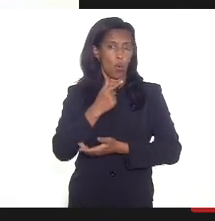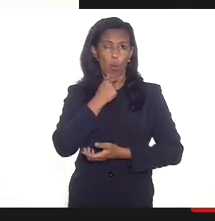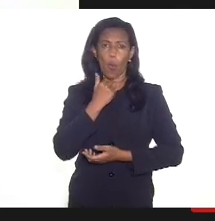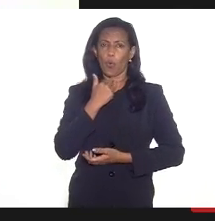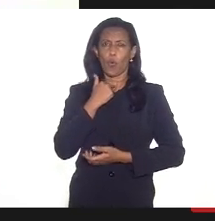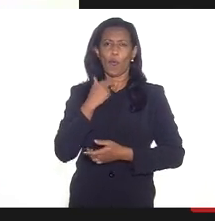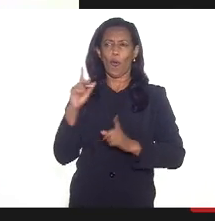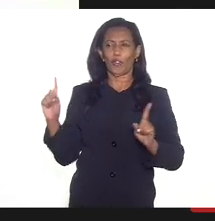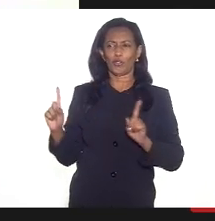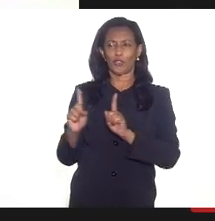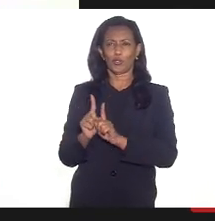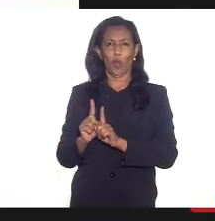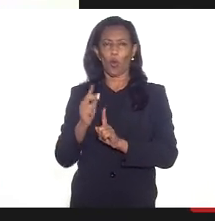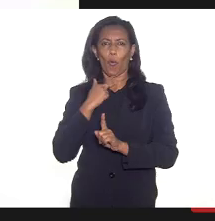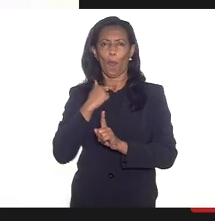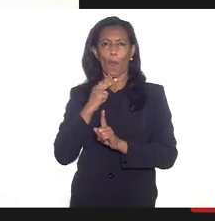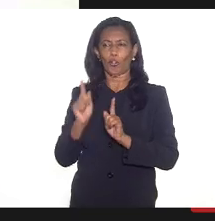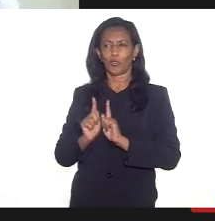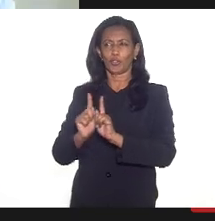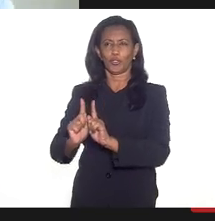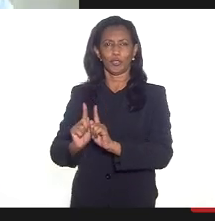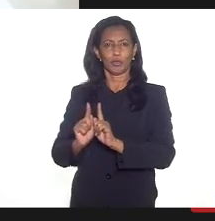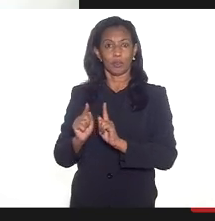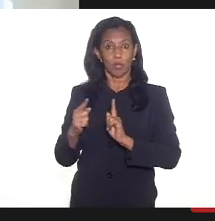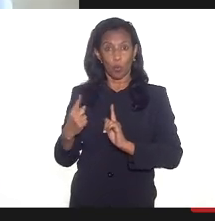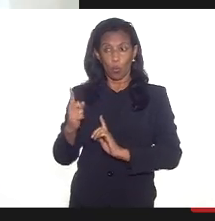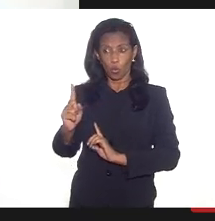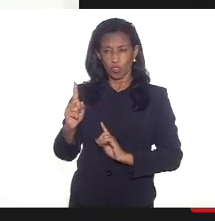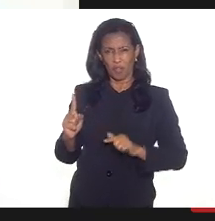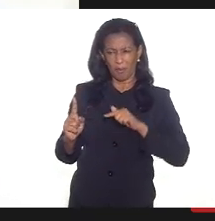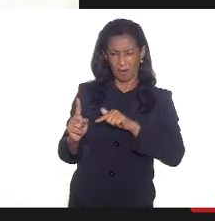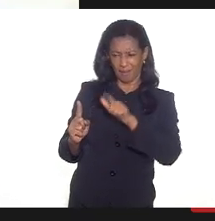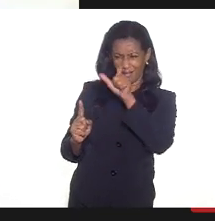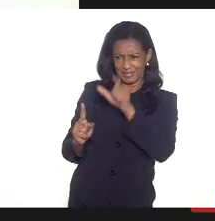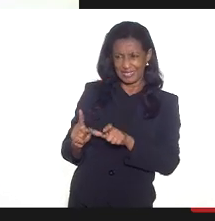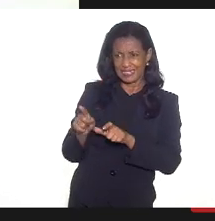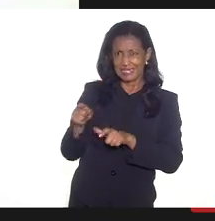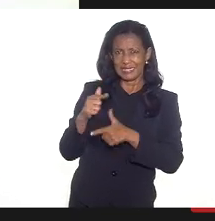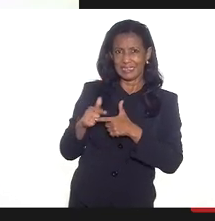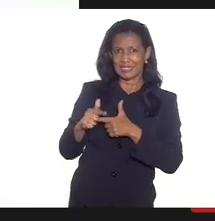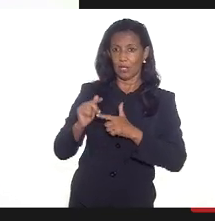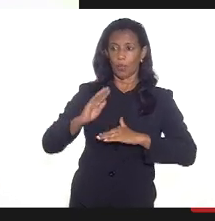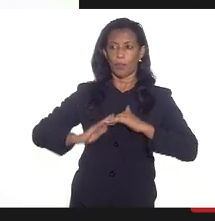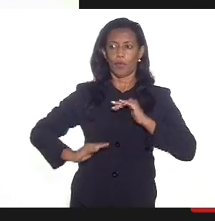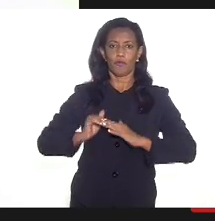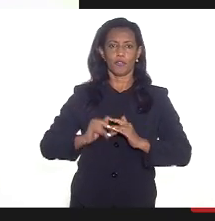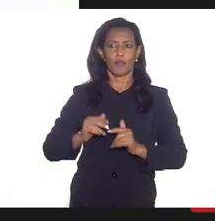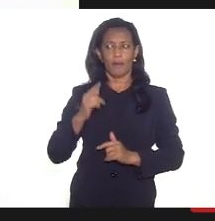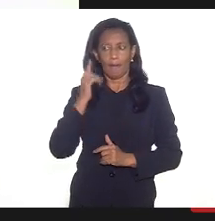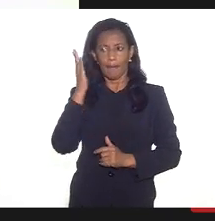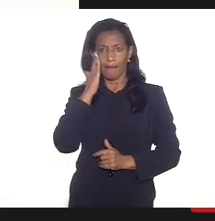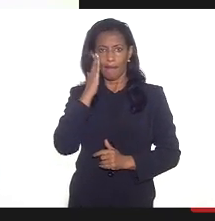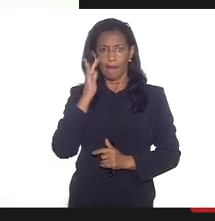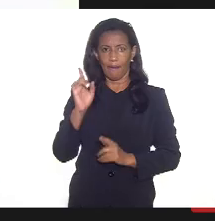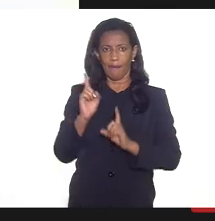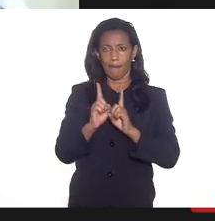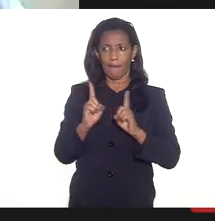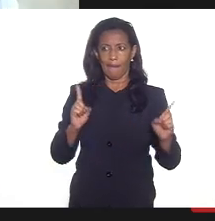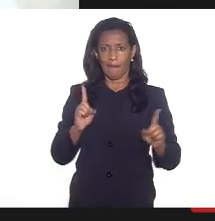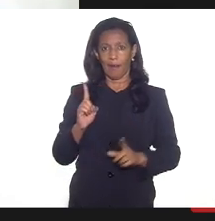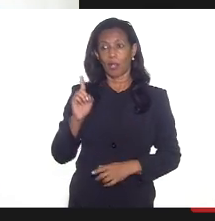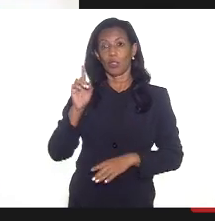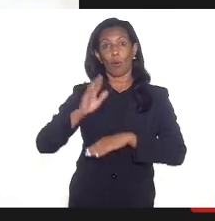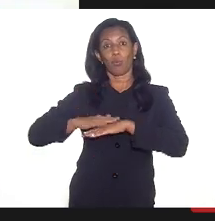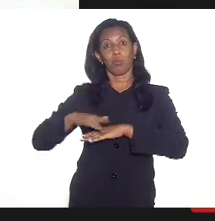entrar, Então, quando tiver uma mulher ferida, esse profissional tem que ter essa sensibilidade de deixar essa mulher